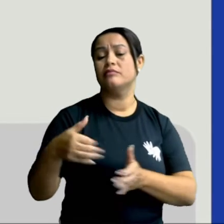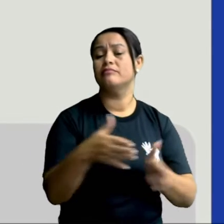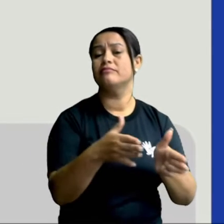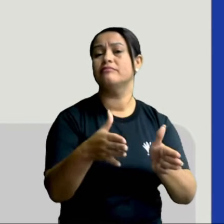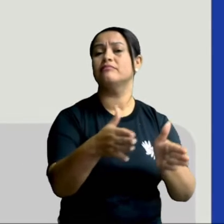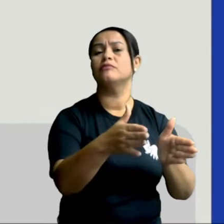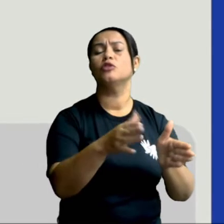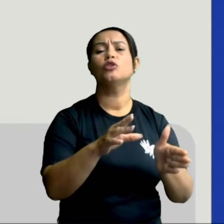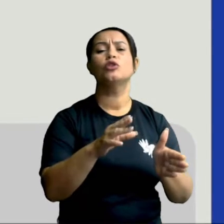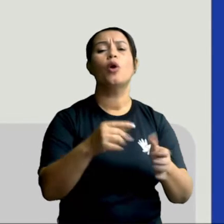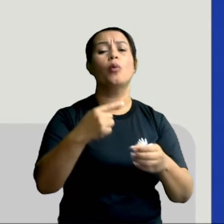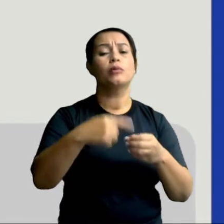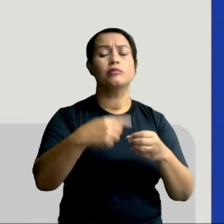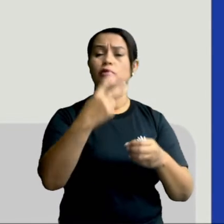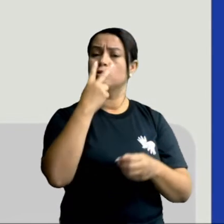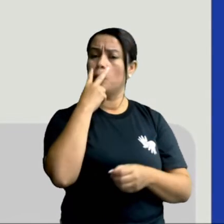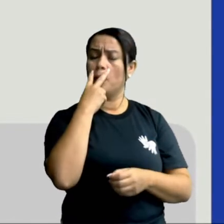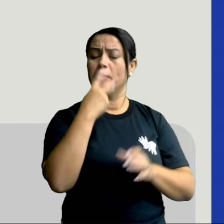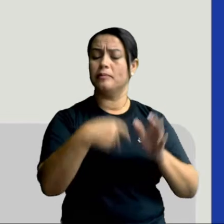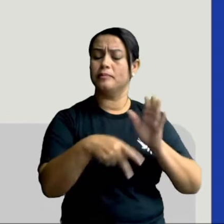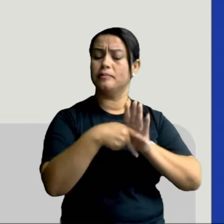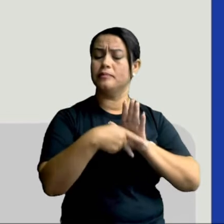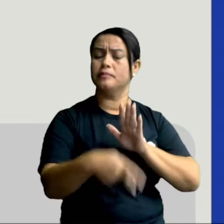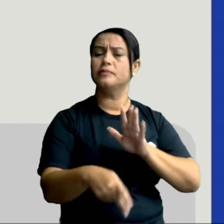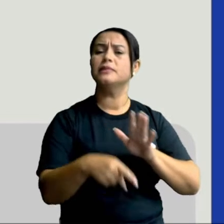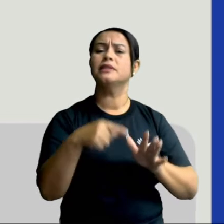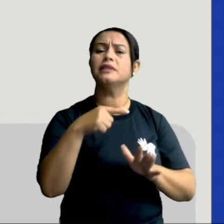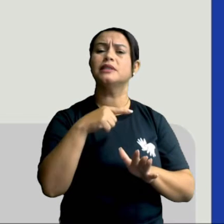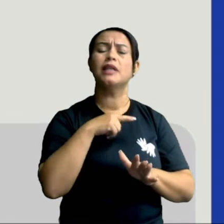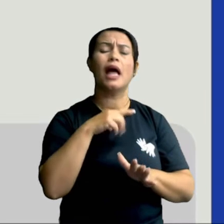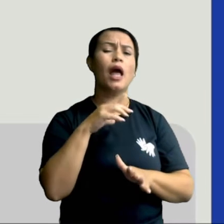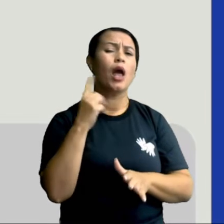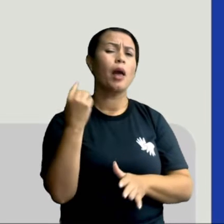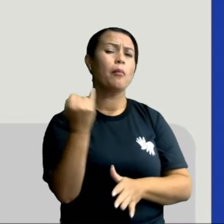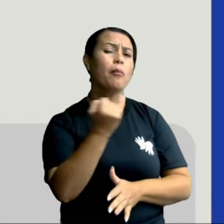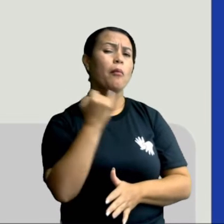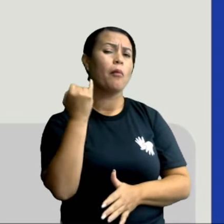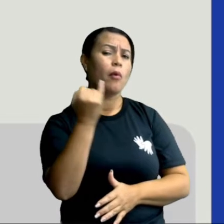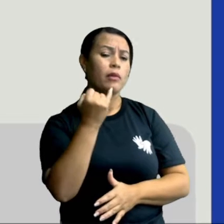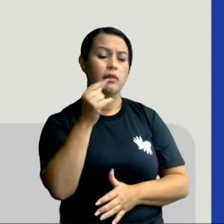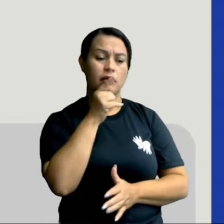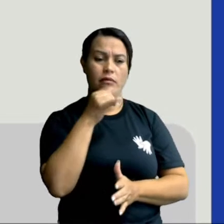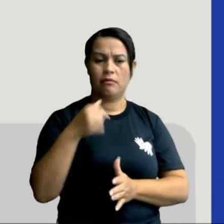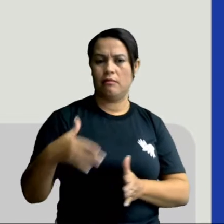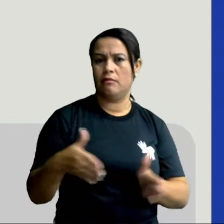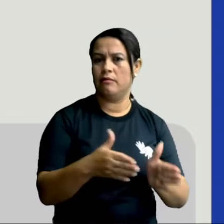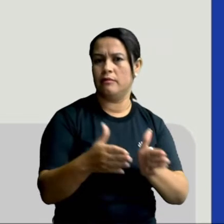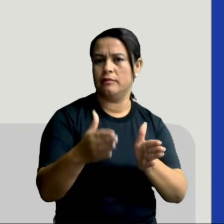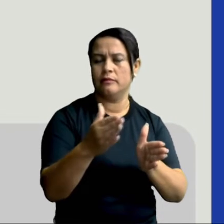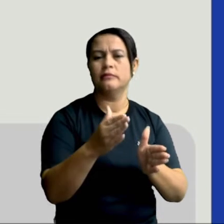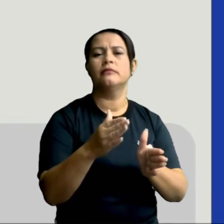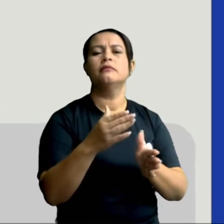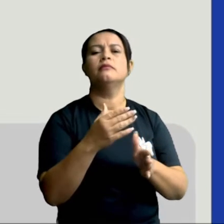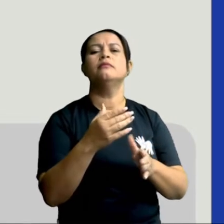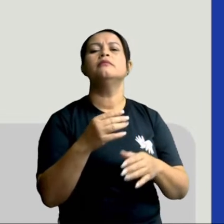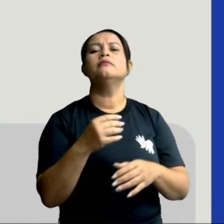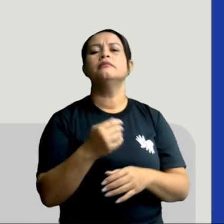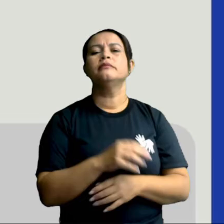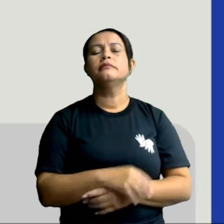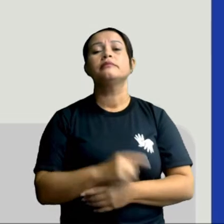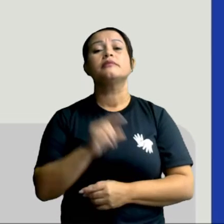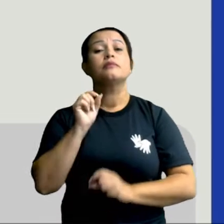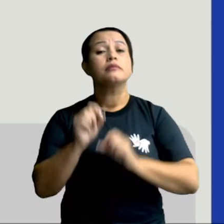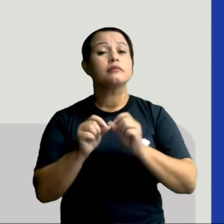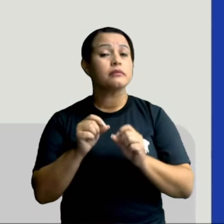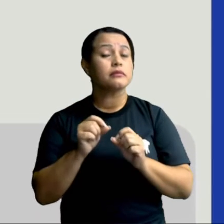o município de Vitória de Santo Antão concentra importantes bacias hidrográficas da zona da mata do estado. E